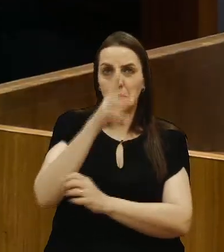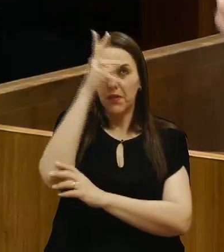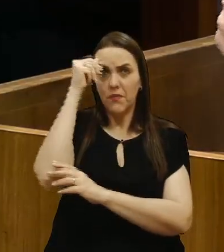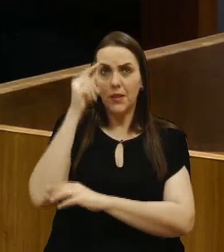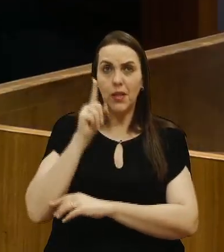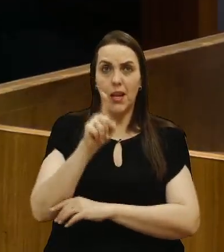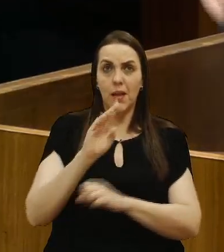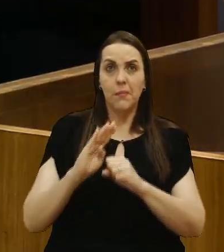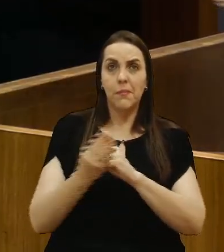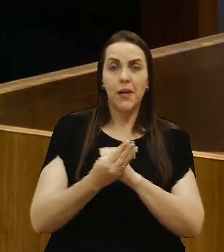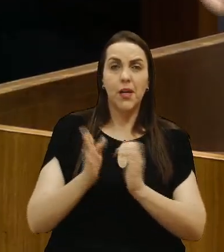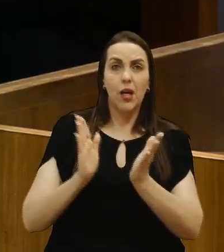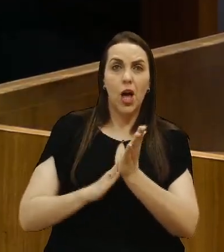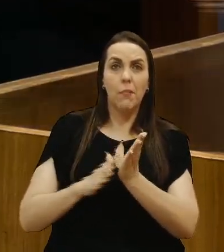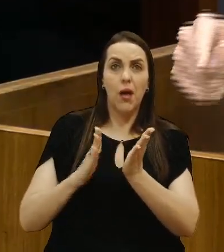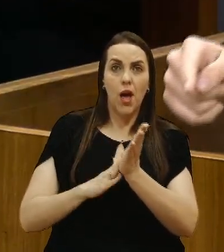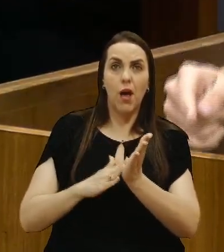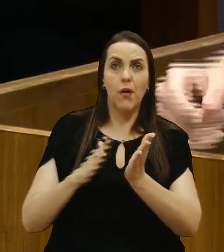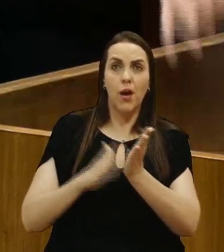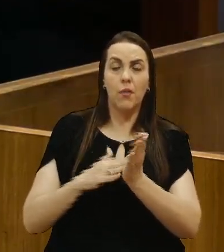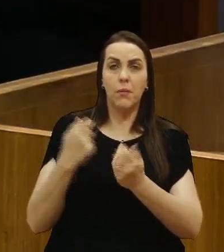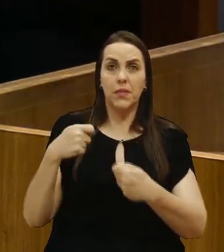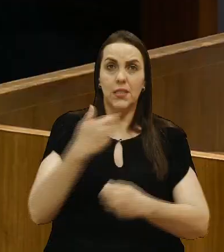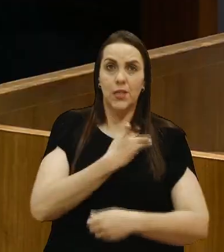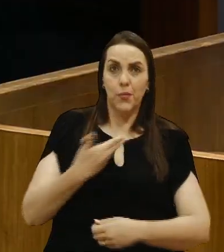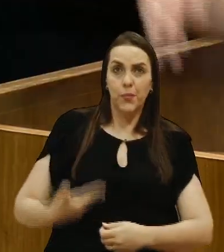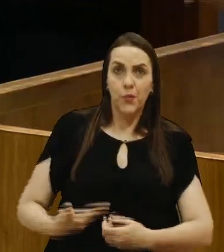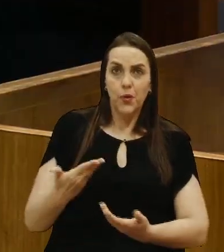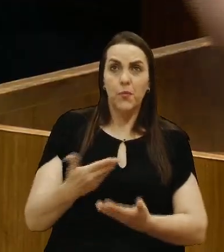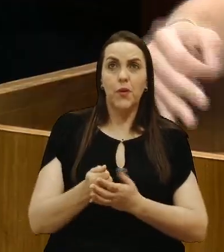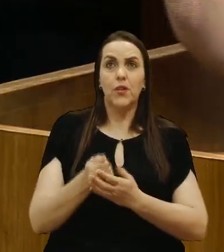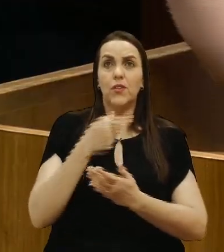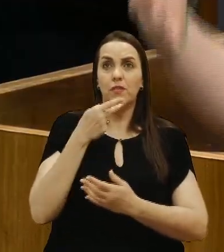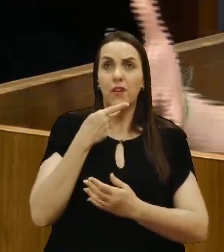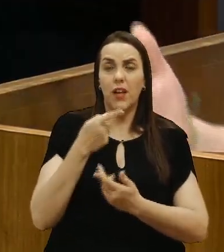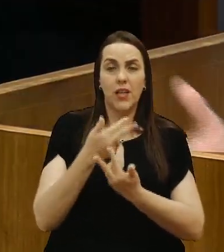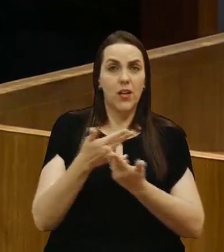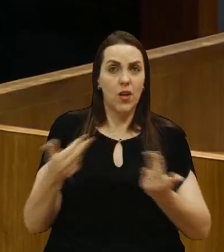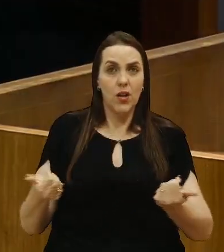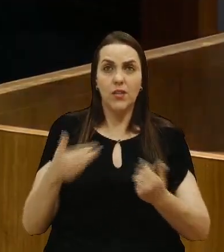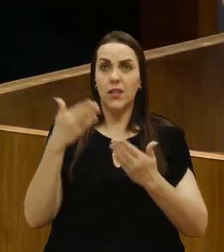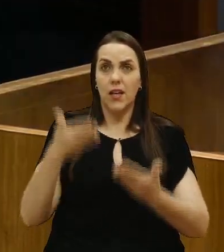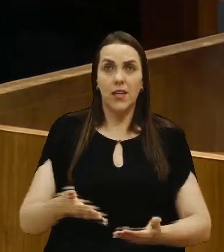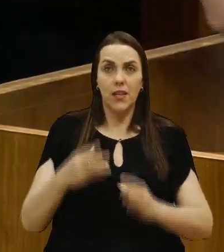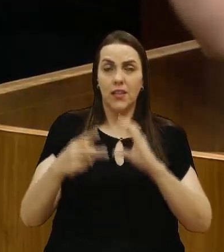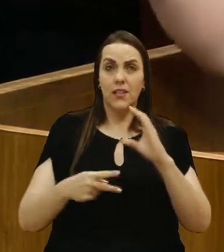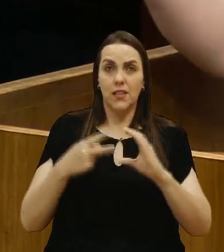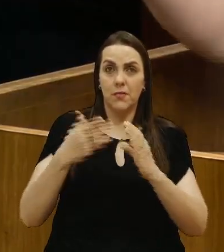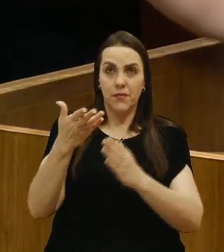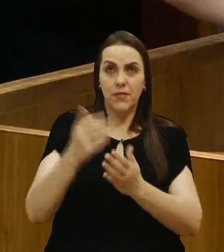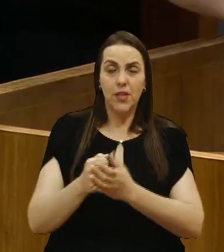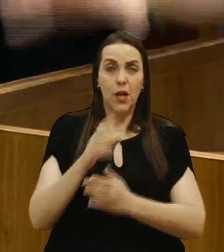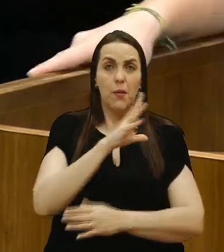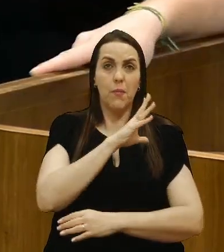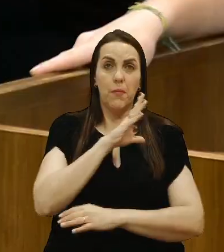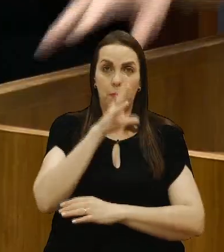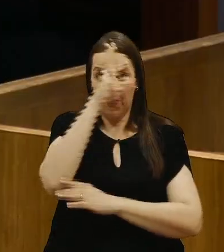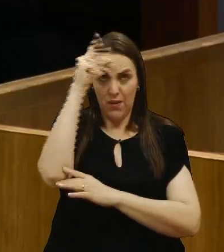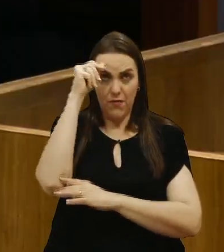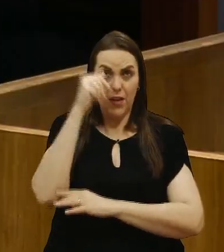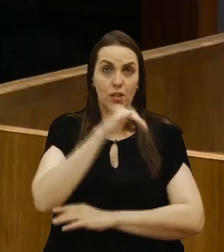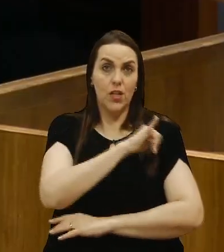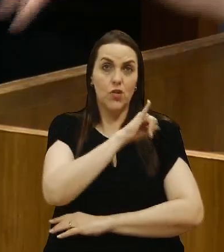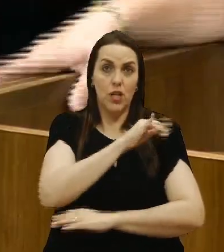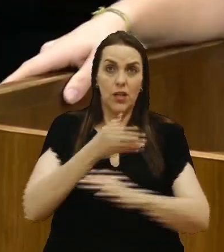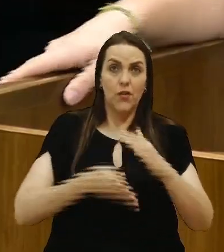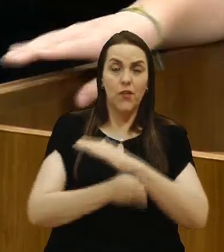que cobram por algo que deveria ser público, que eu já falei dezenas de vezes nessa casa, e o prefeito vai para o Rio de Janeiro com o Balém. Fazer